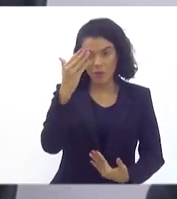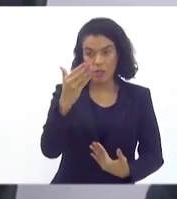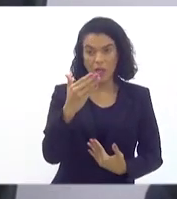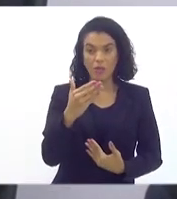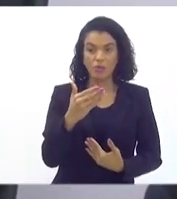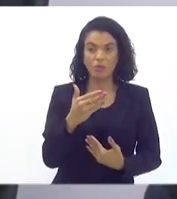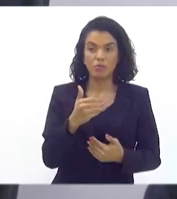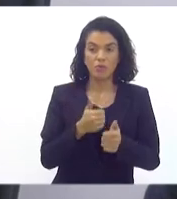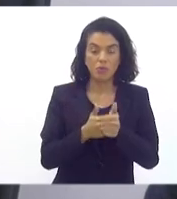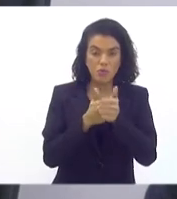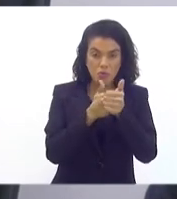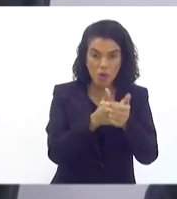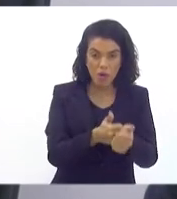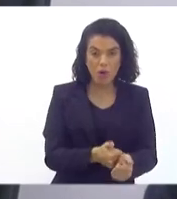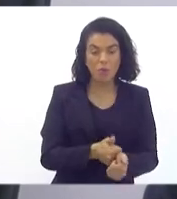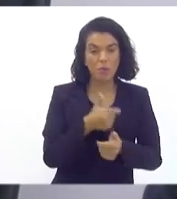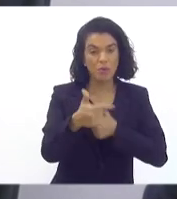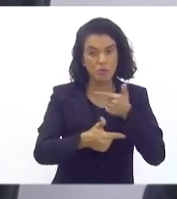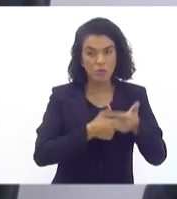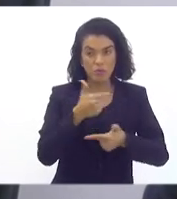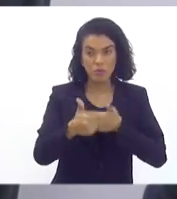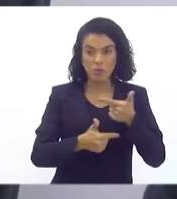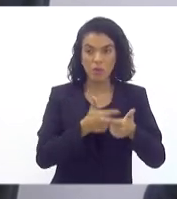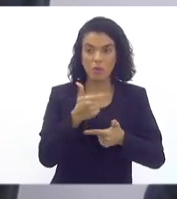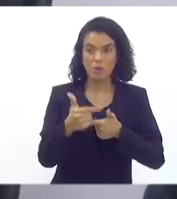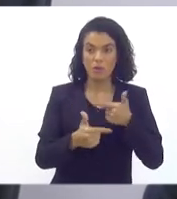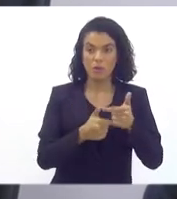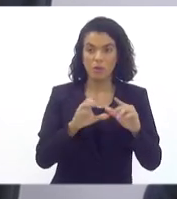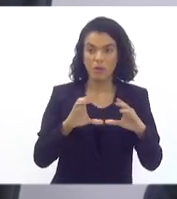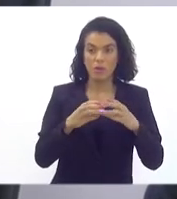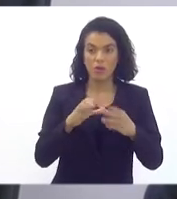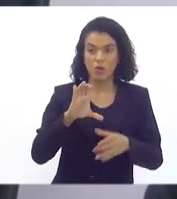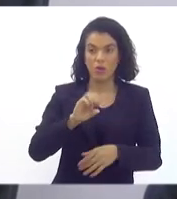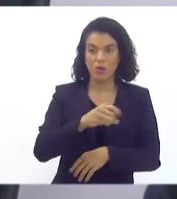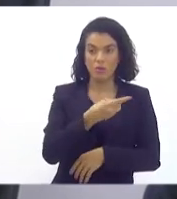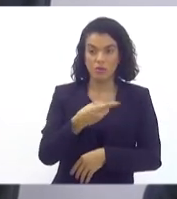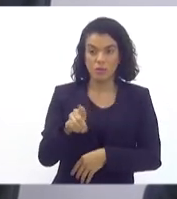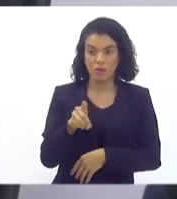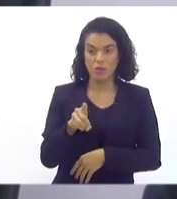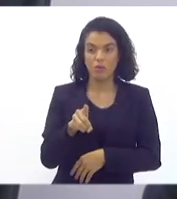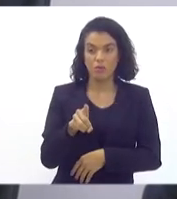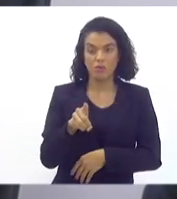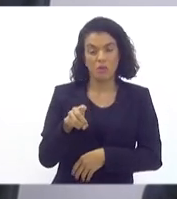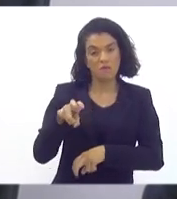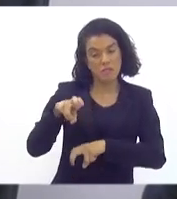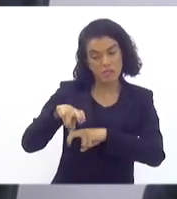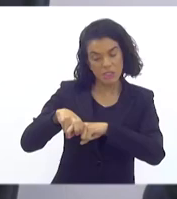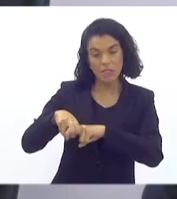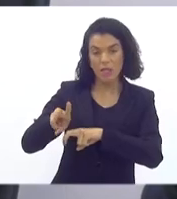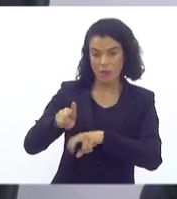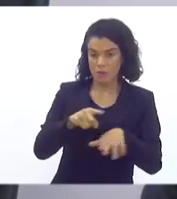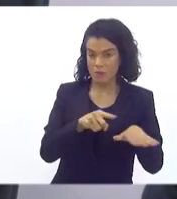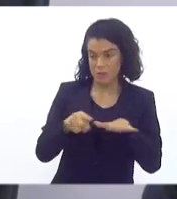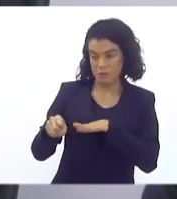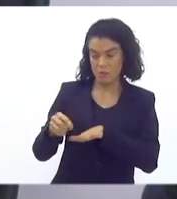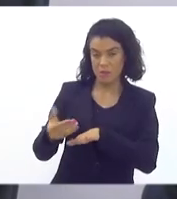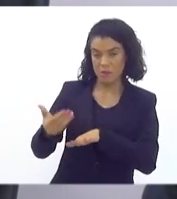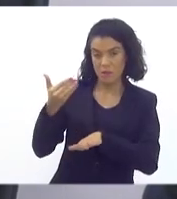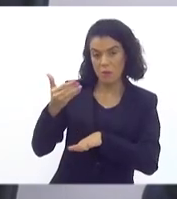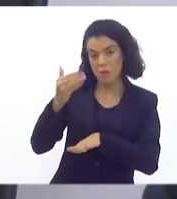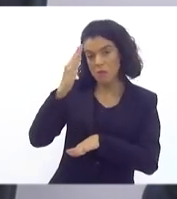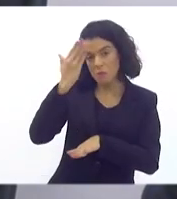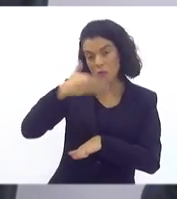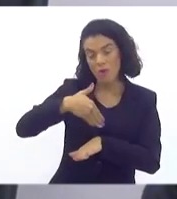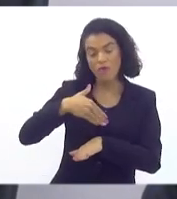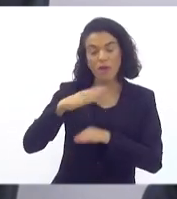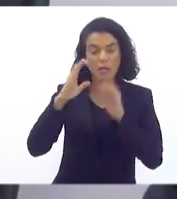por acompanhar é os trabalhos dessa dessa comissão uma excelente estava na sentada anterior também isso mostra a respeito